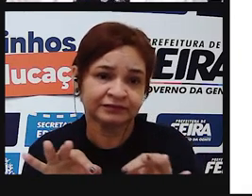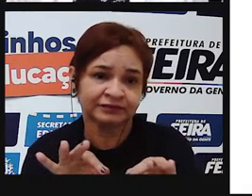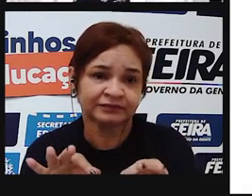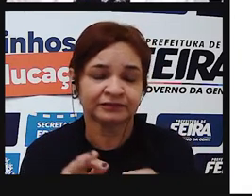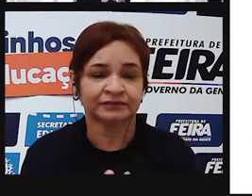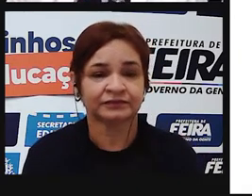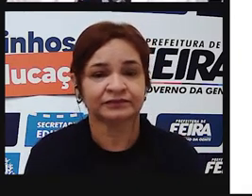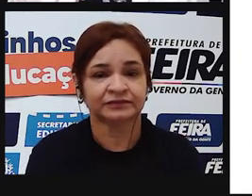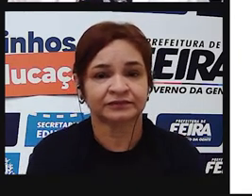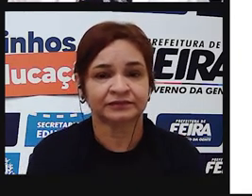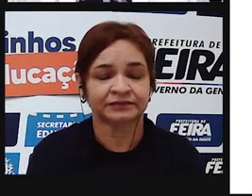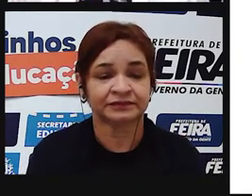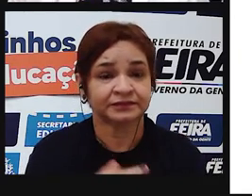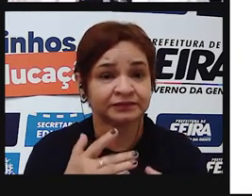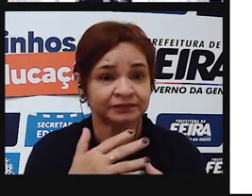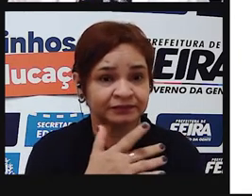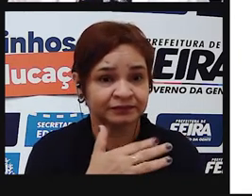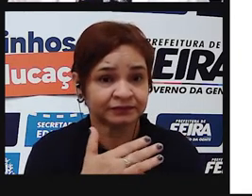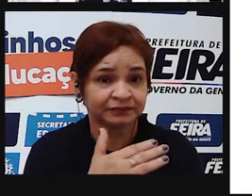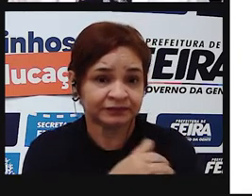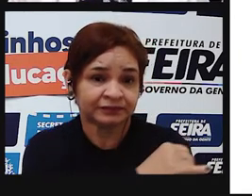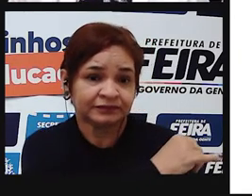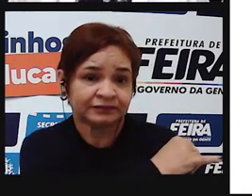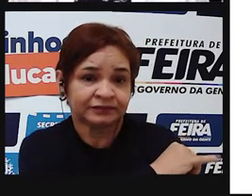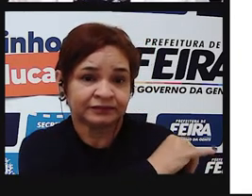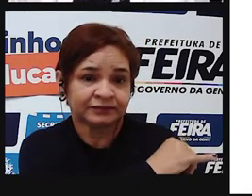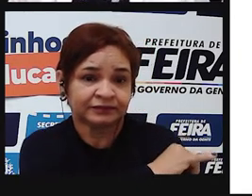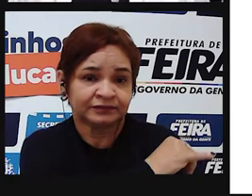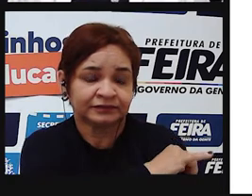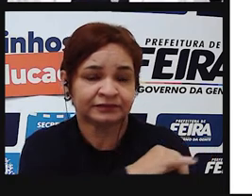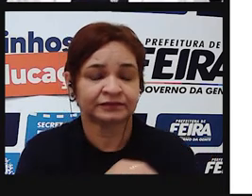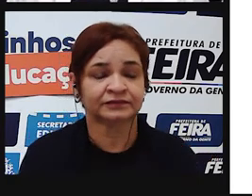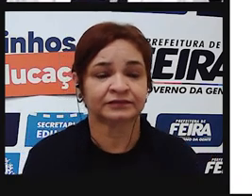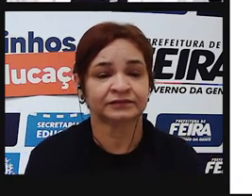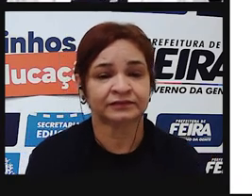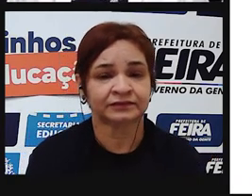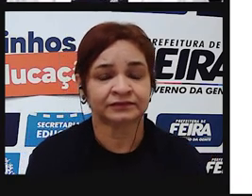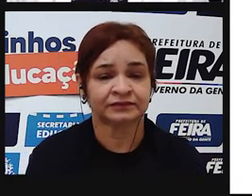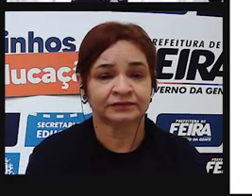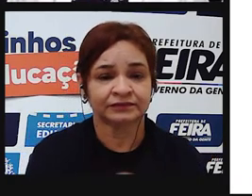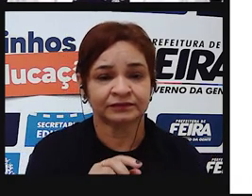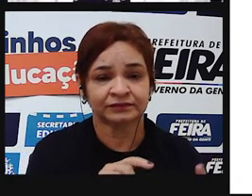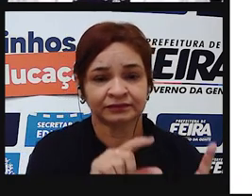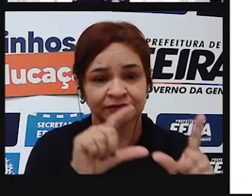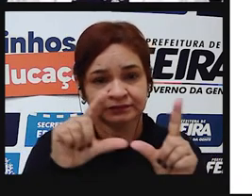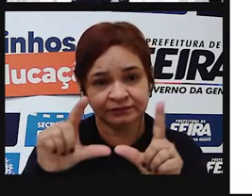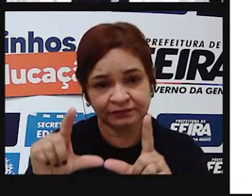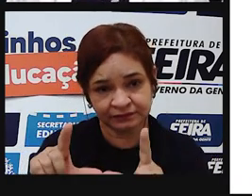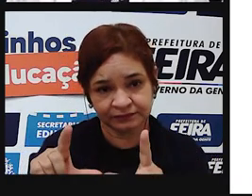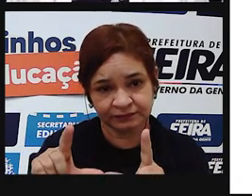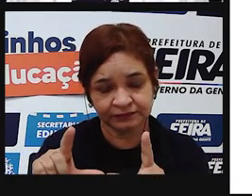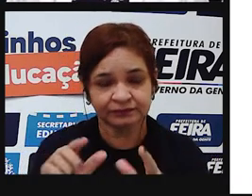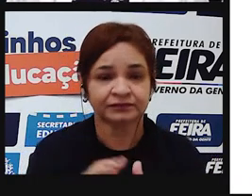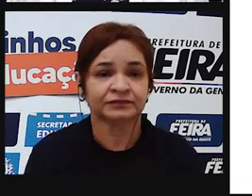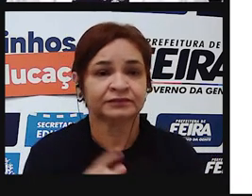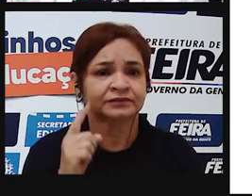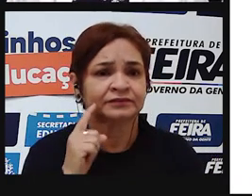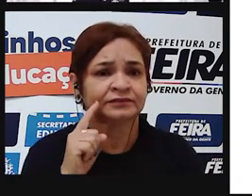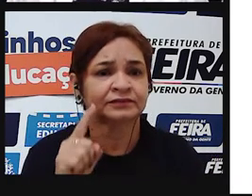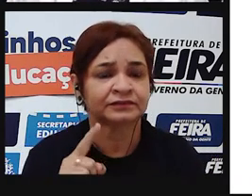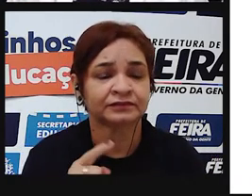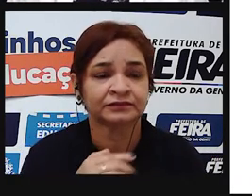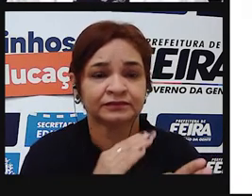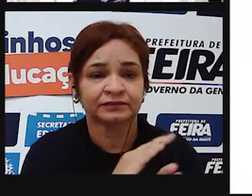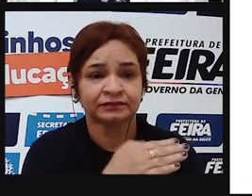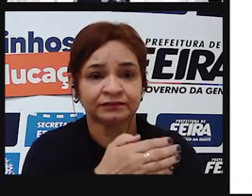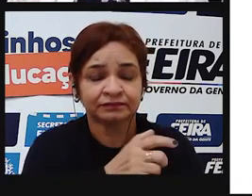vamos assim dizer, dessa cidade do Rio de Janeiro. Aqui nessa outra imagem, mostra uma